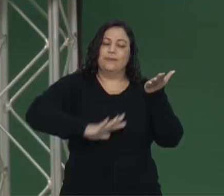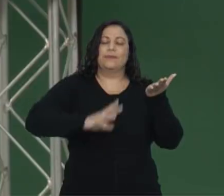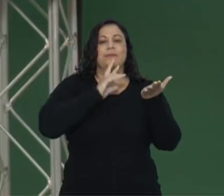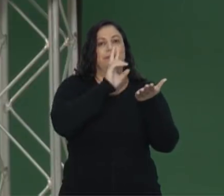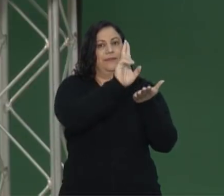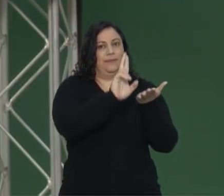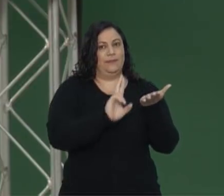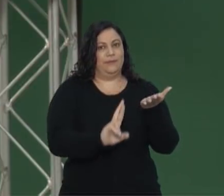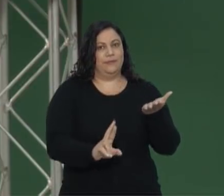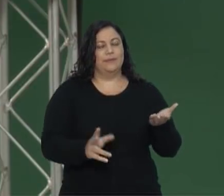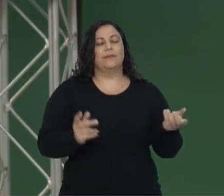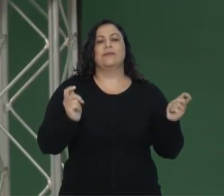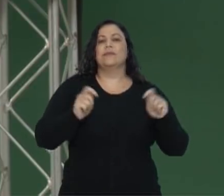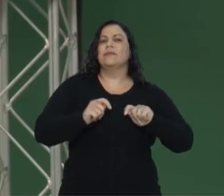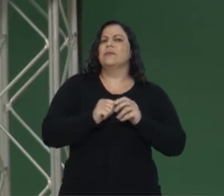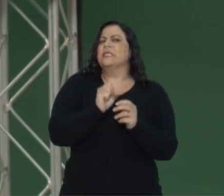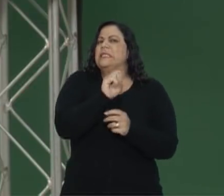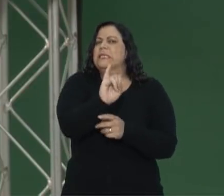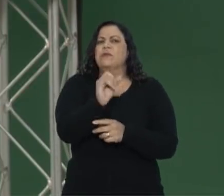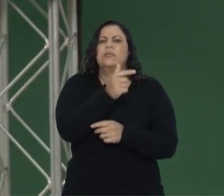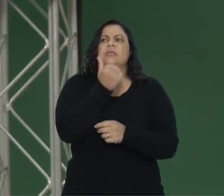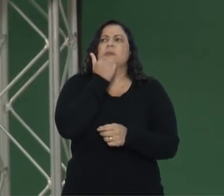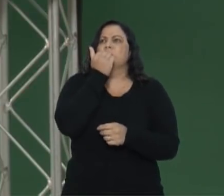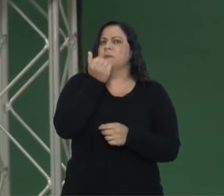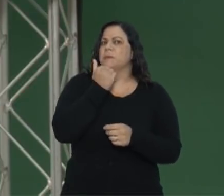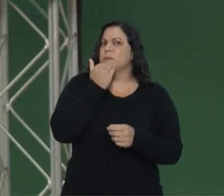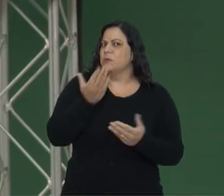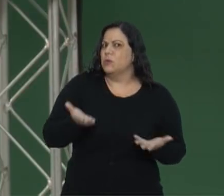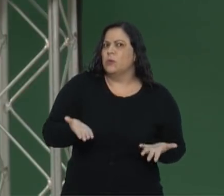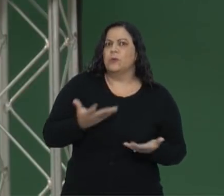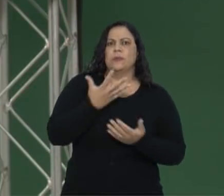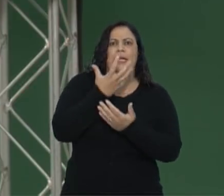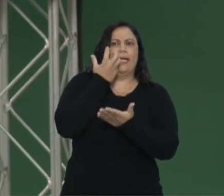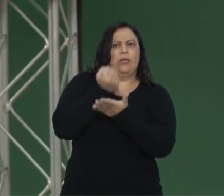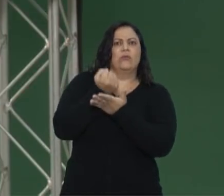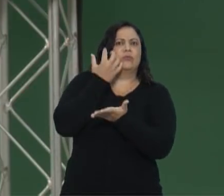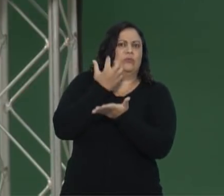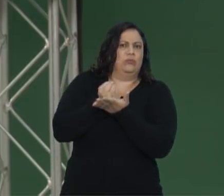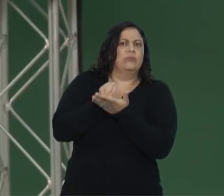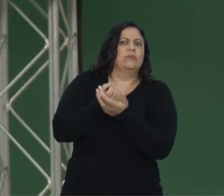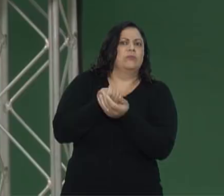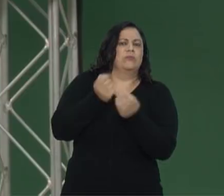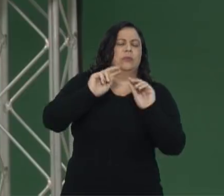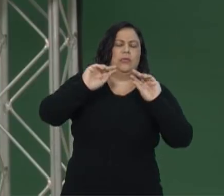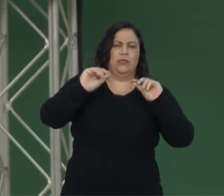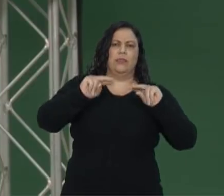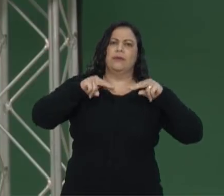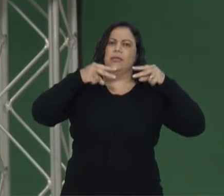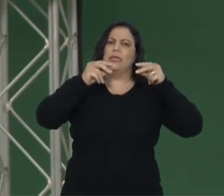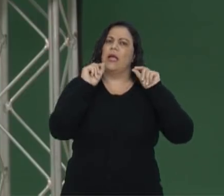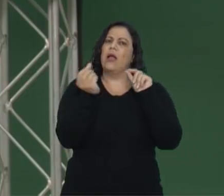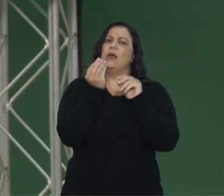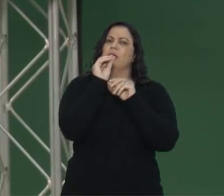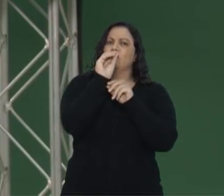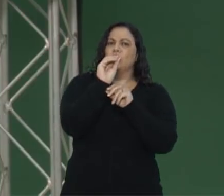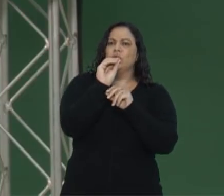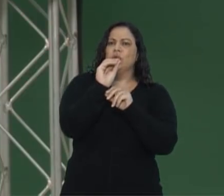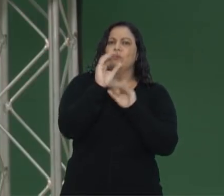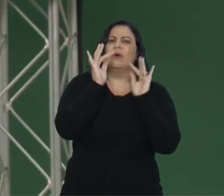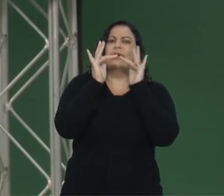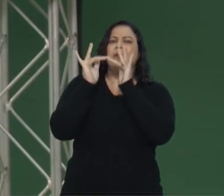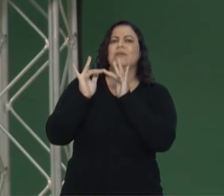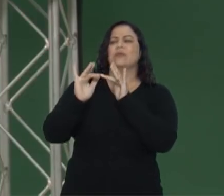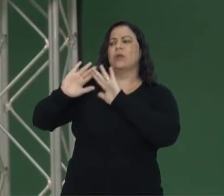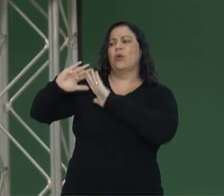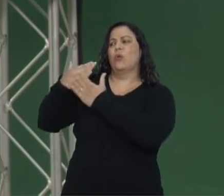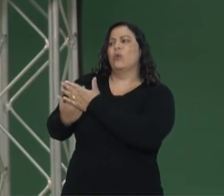acessar o Classroom, o aplicativo, você pode ir na sua escola, veja, entre em contato com a sua escola. Qual é o dia